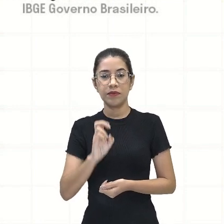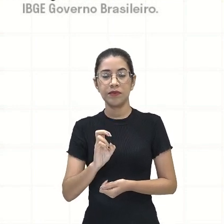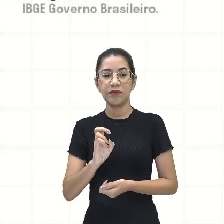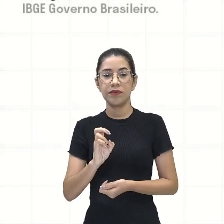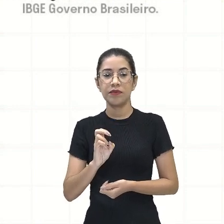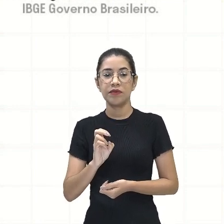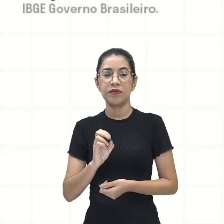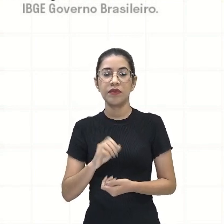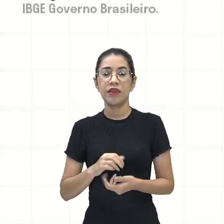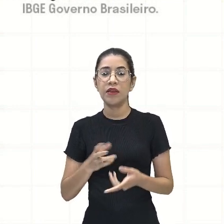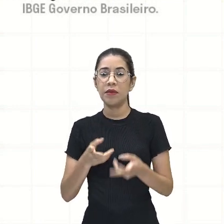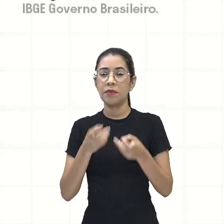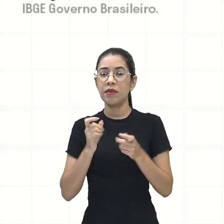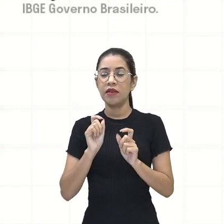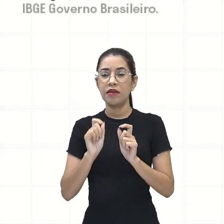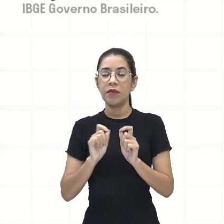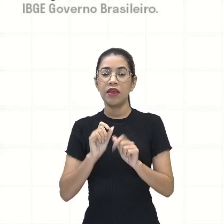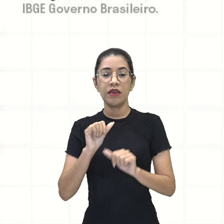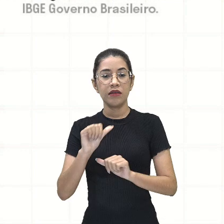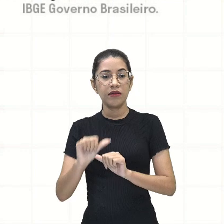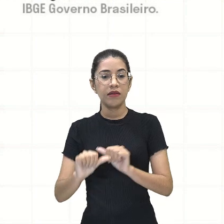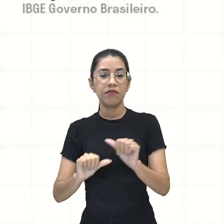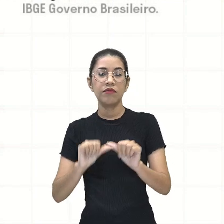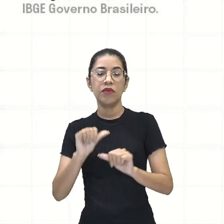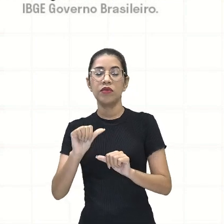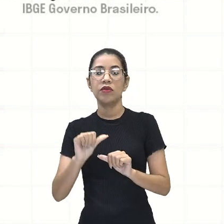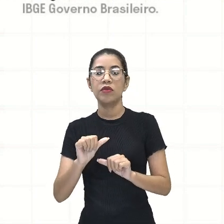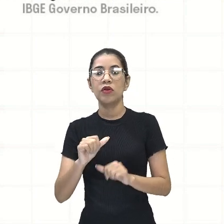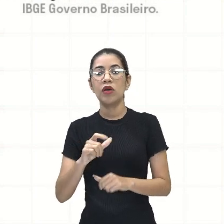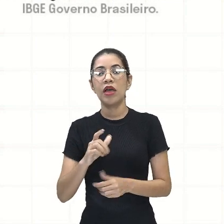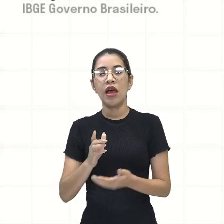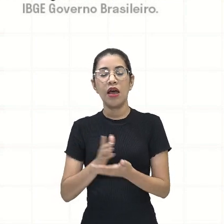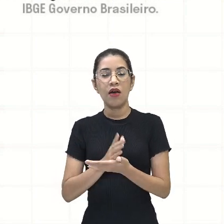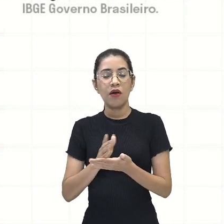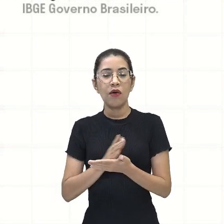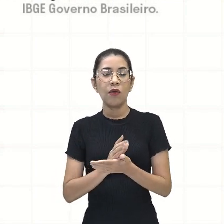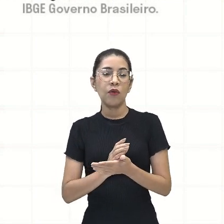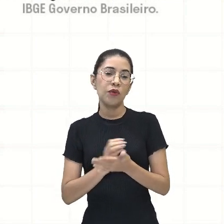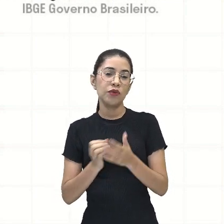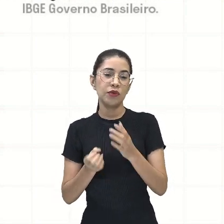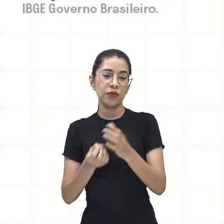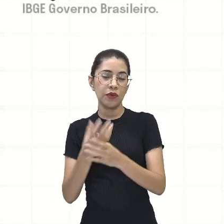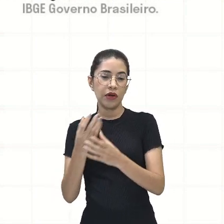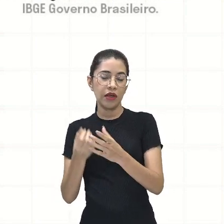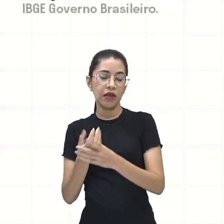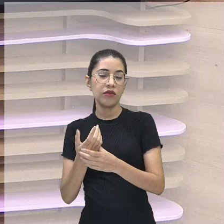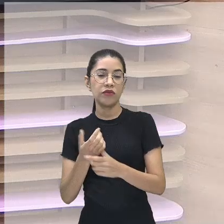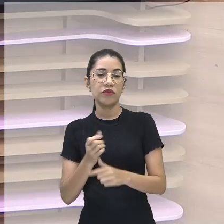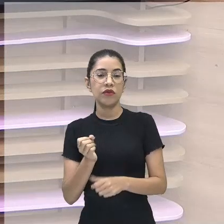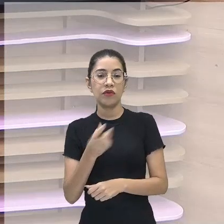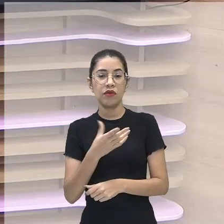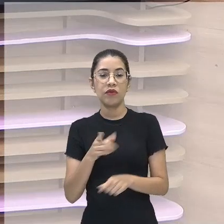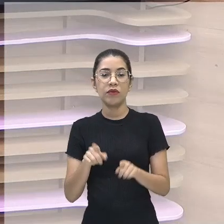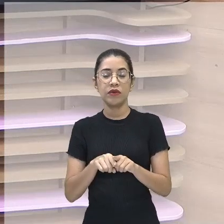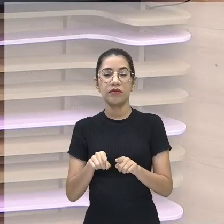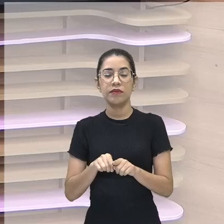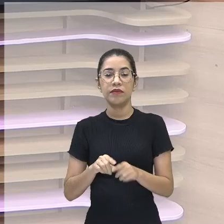1945. Observem que a gente já tem aí o surgimento de alguns territórios, alguns espaços que foram